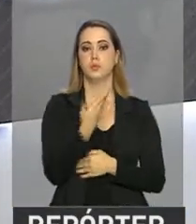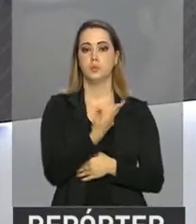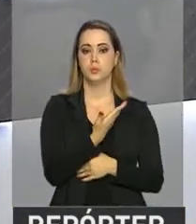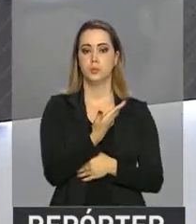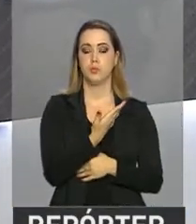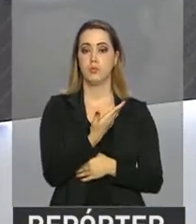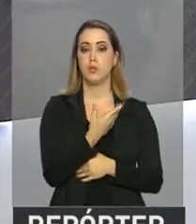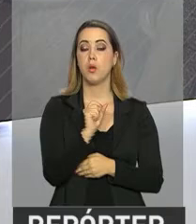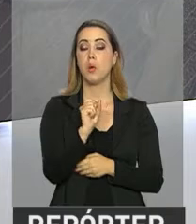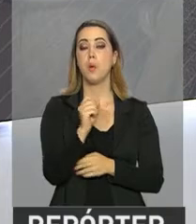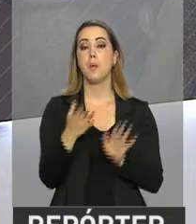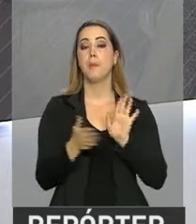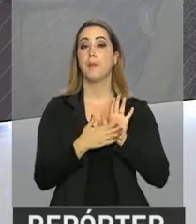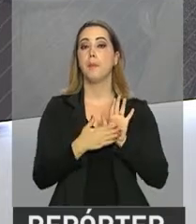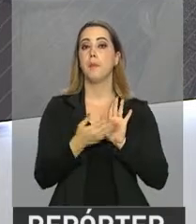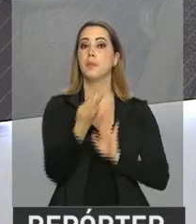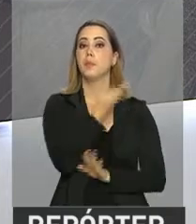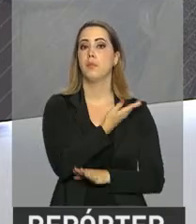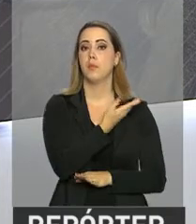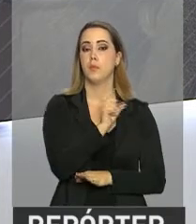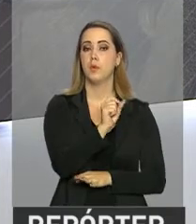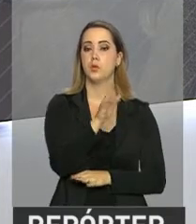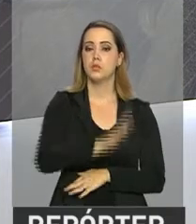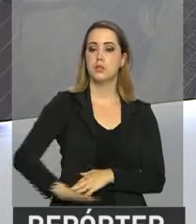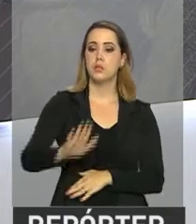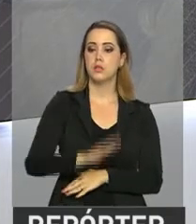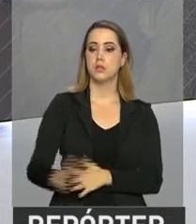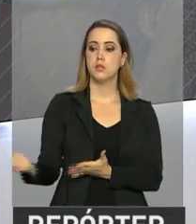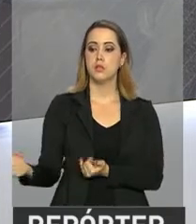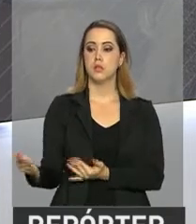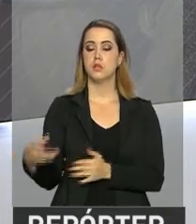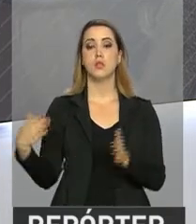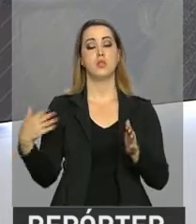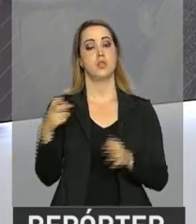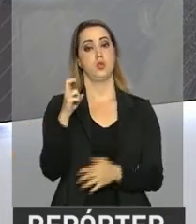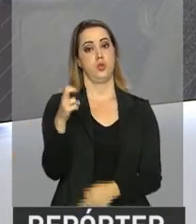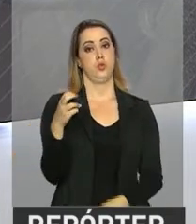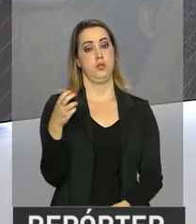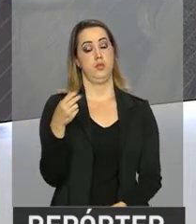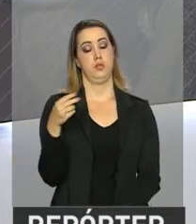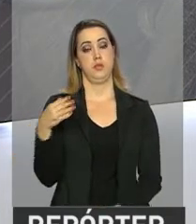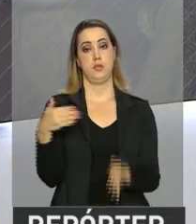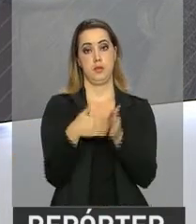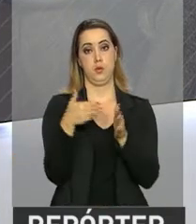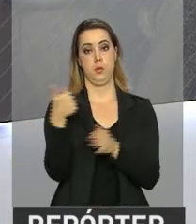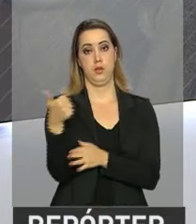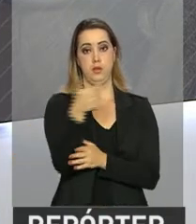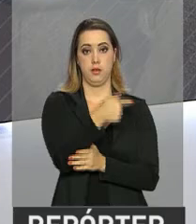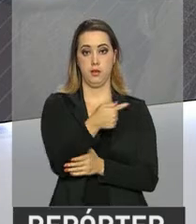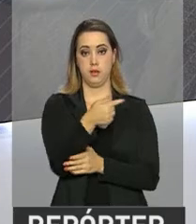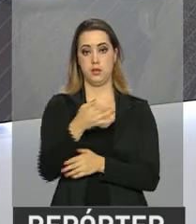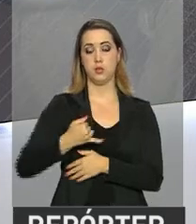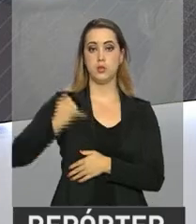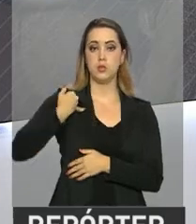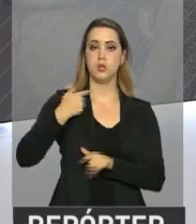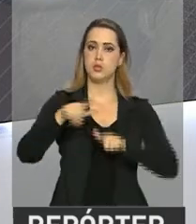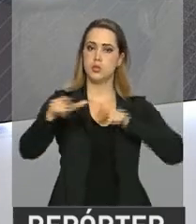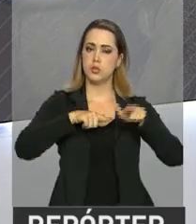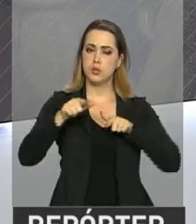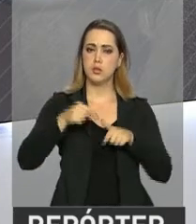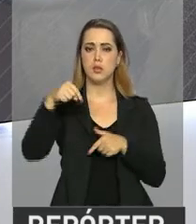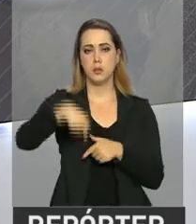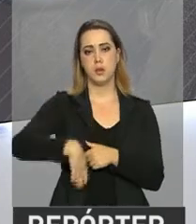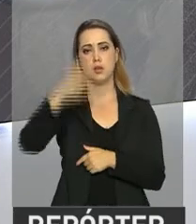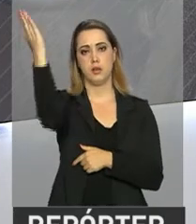o levantamento mostra que o número de crianças e adolescentes de 5 a 17 anos que trabalham no país diminuiu em